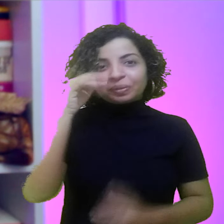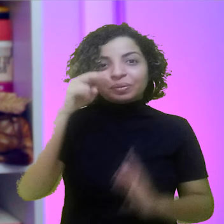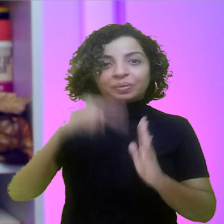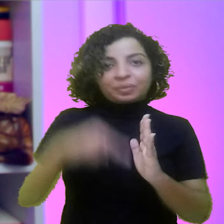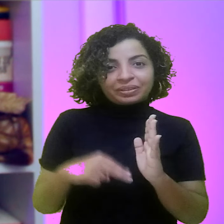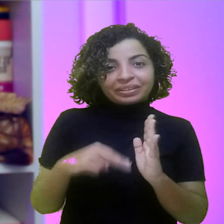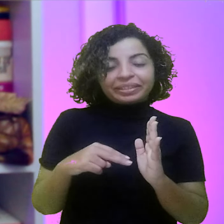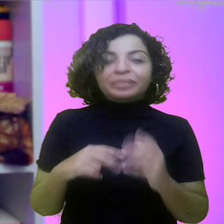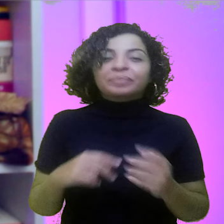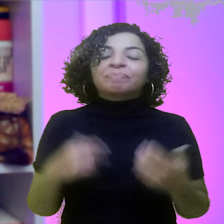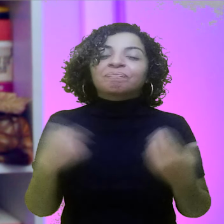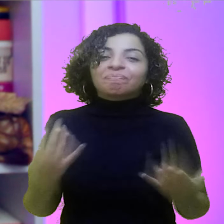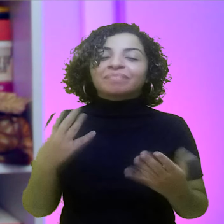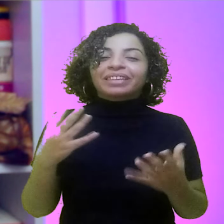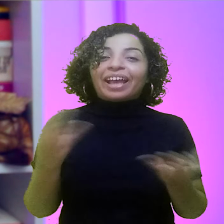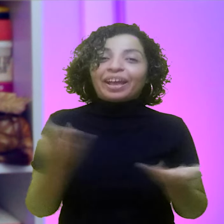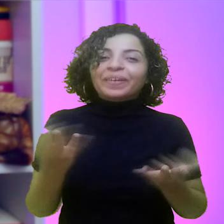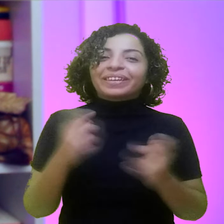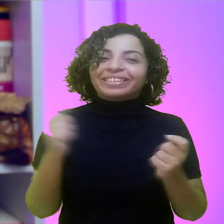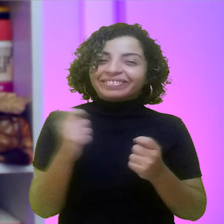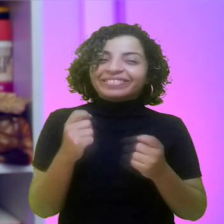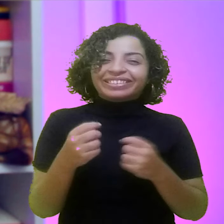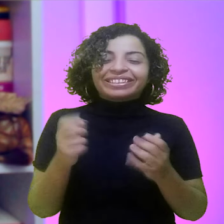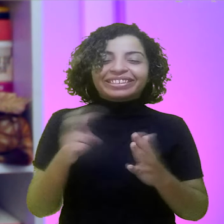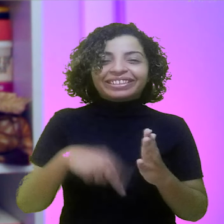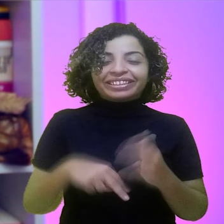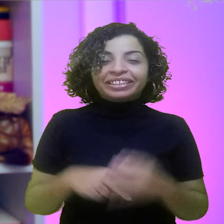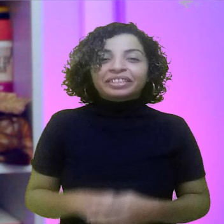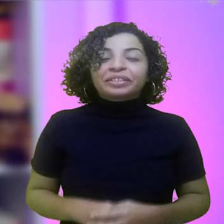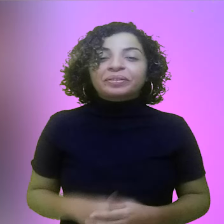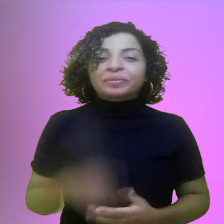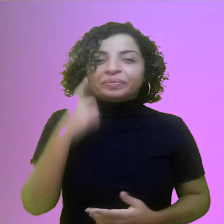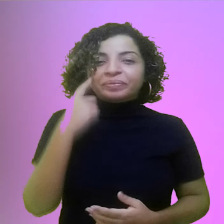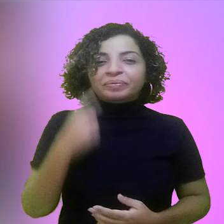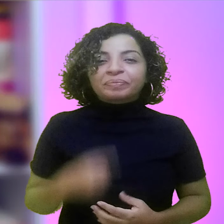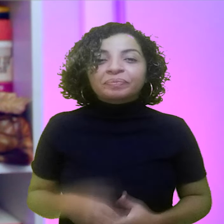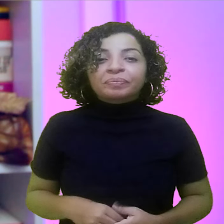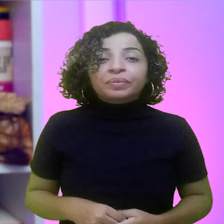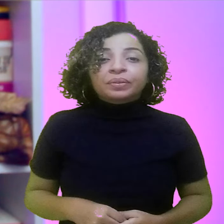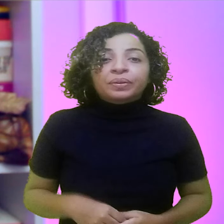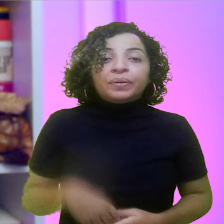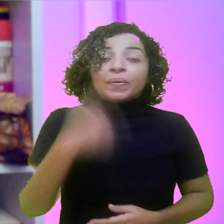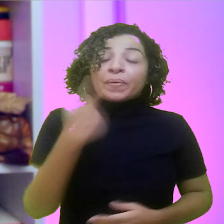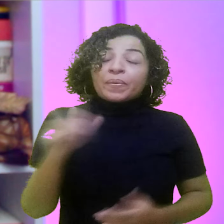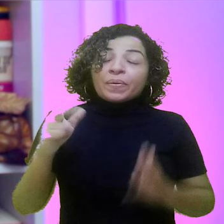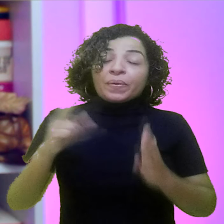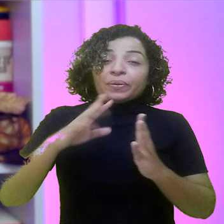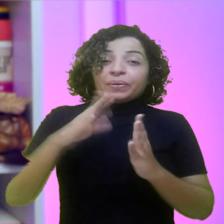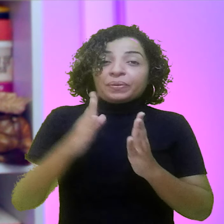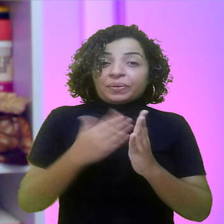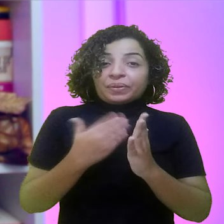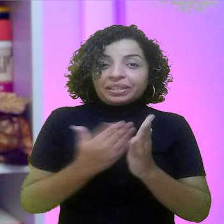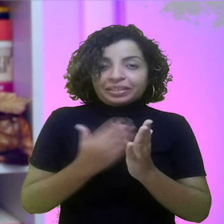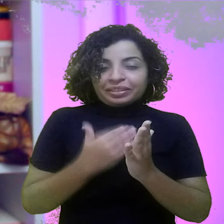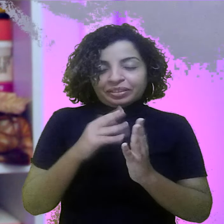ler, e finalmente tenho ele aqui em mãos. Vamos lá conferir. E um outro livro que eu comprei num